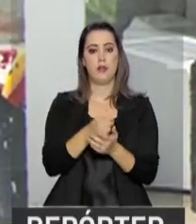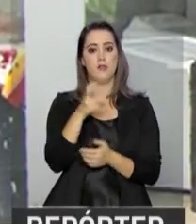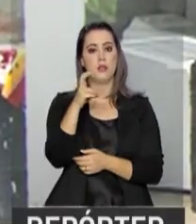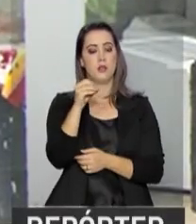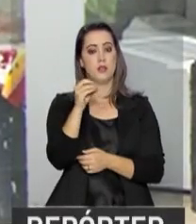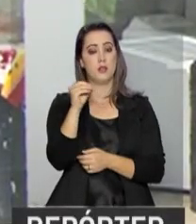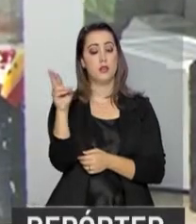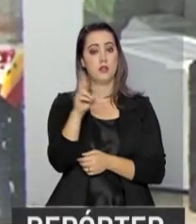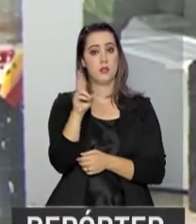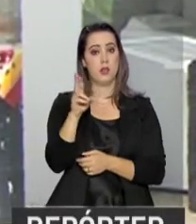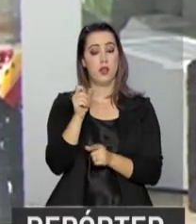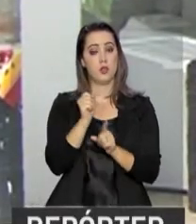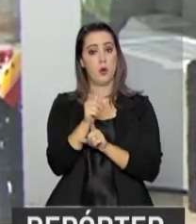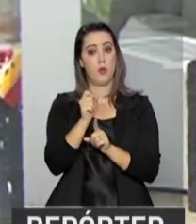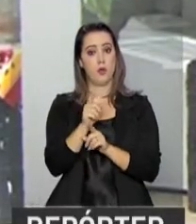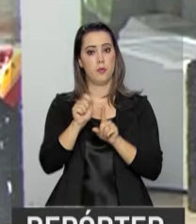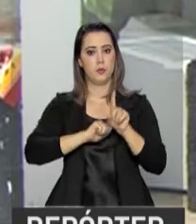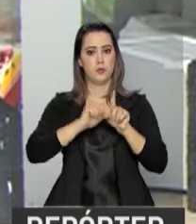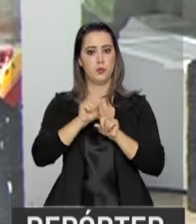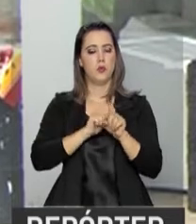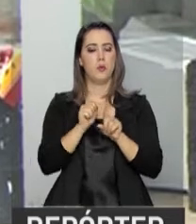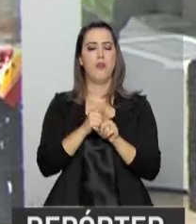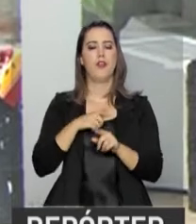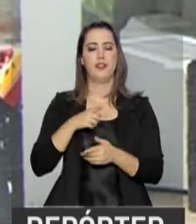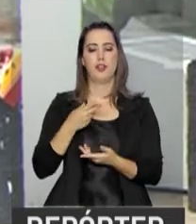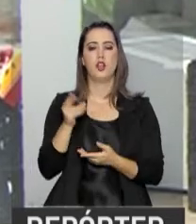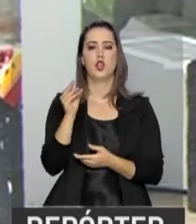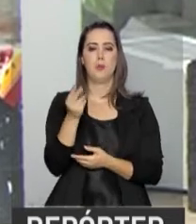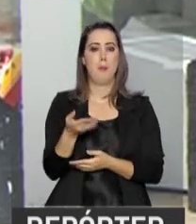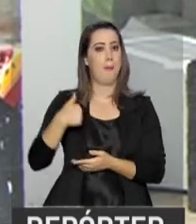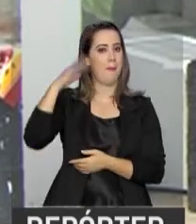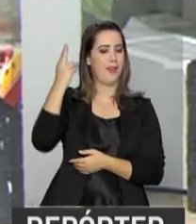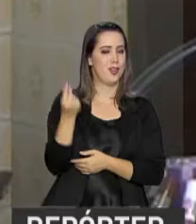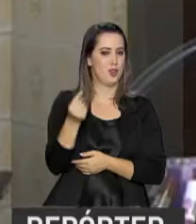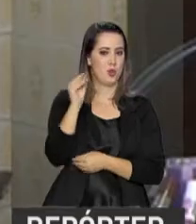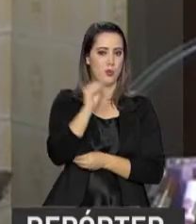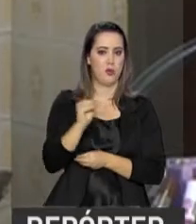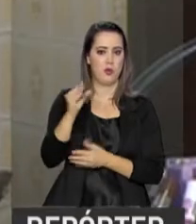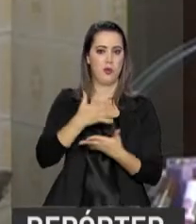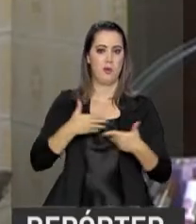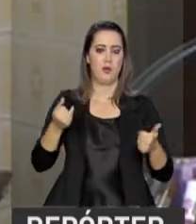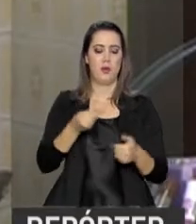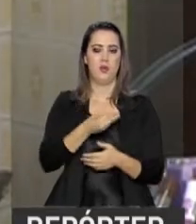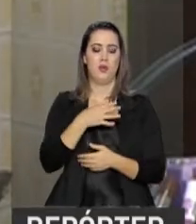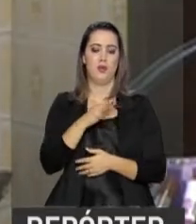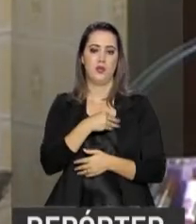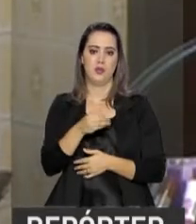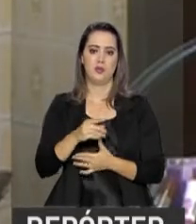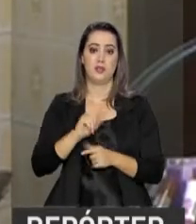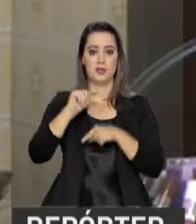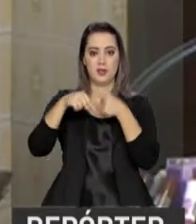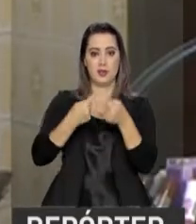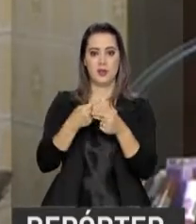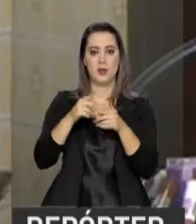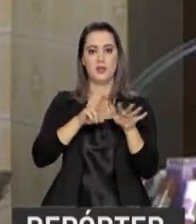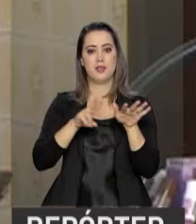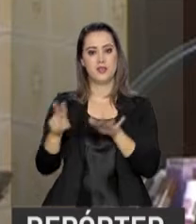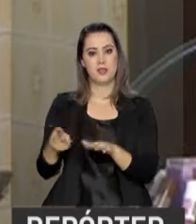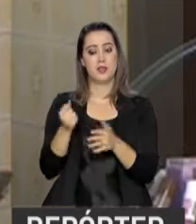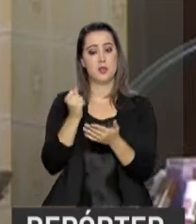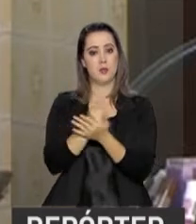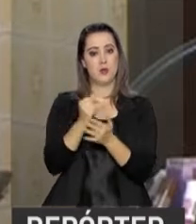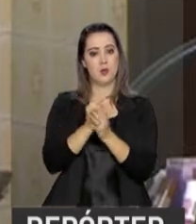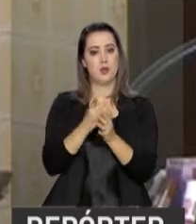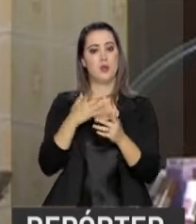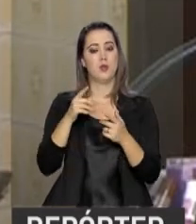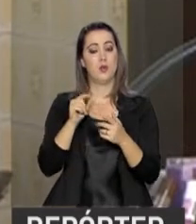R$ 500 de aluguel por mês, vai sobrar dinheiro para cuidar melhor da filha. Na semana que vem comprar meu guarda-roupa, primeira coisa